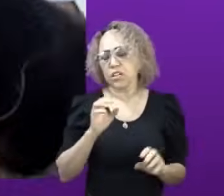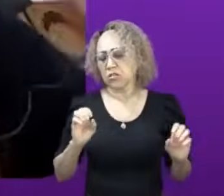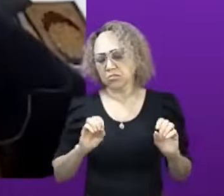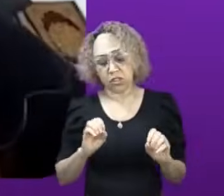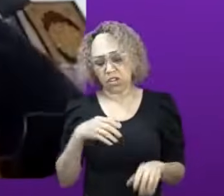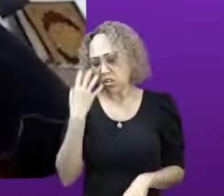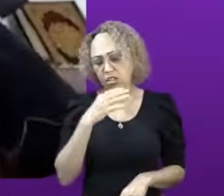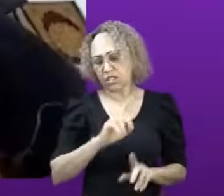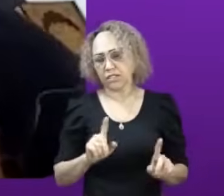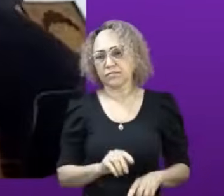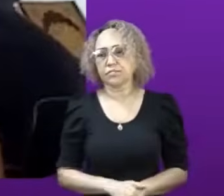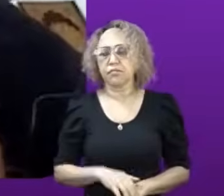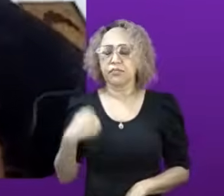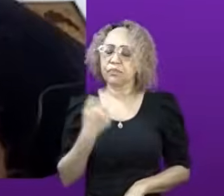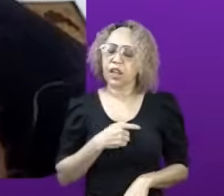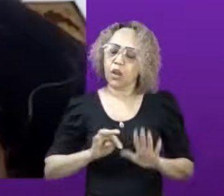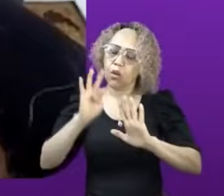letras. A gente sempre procura